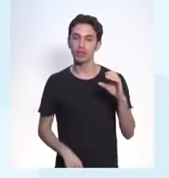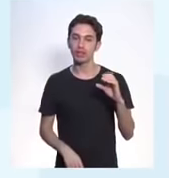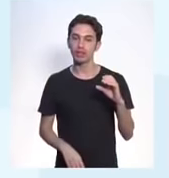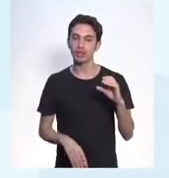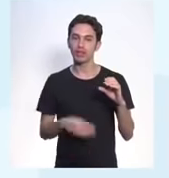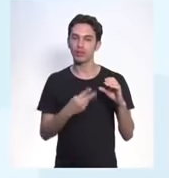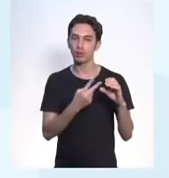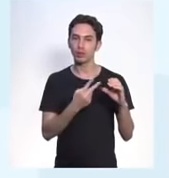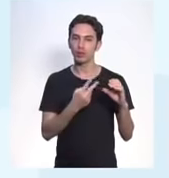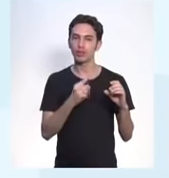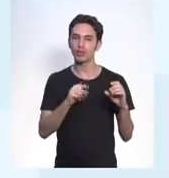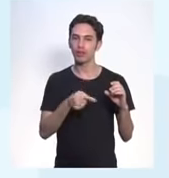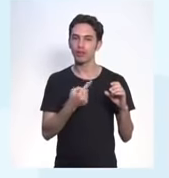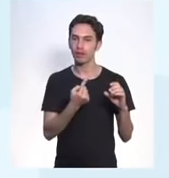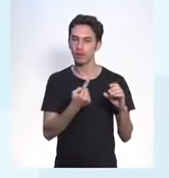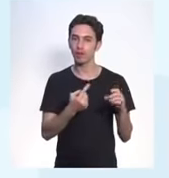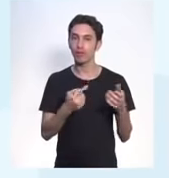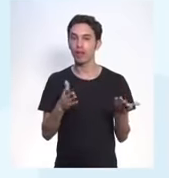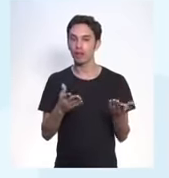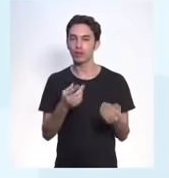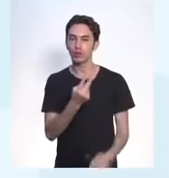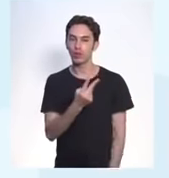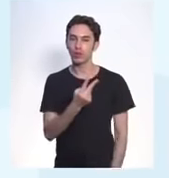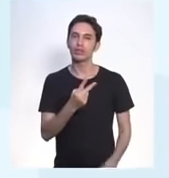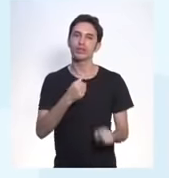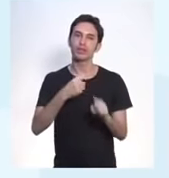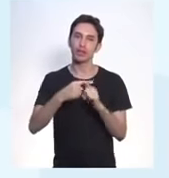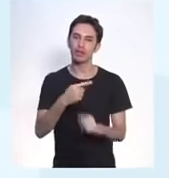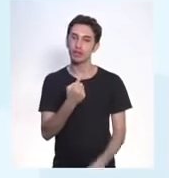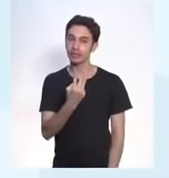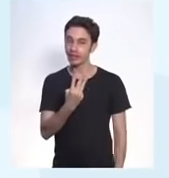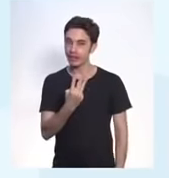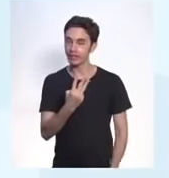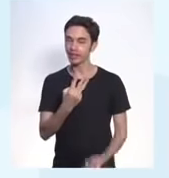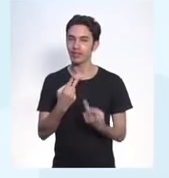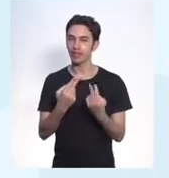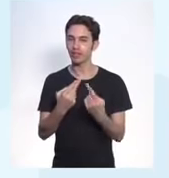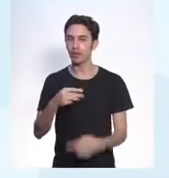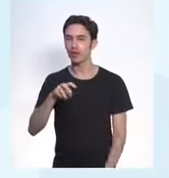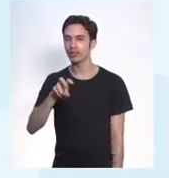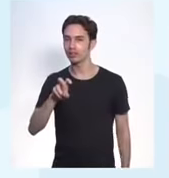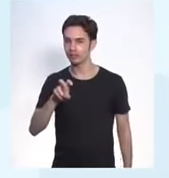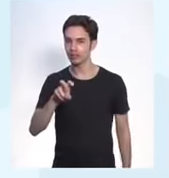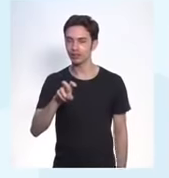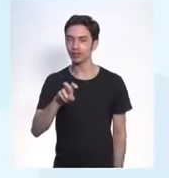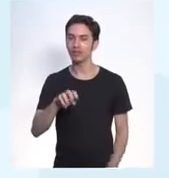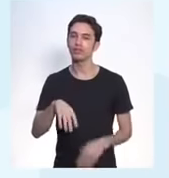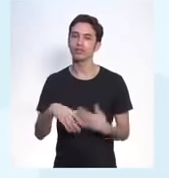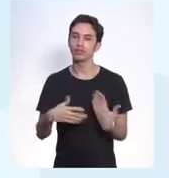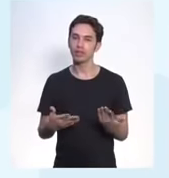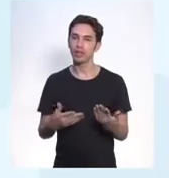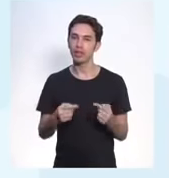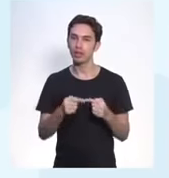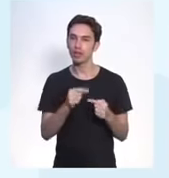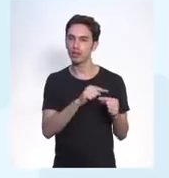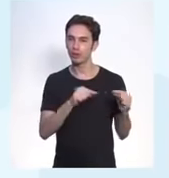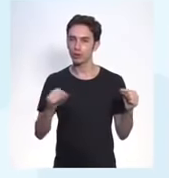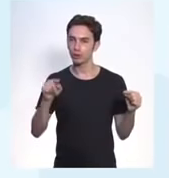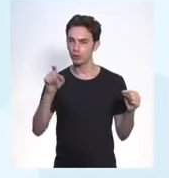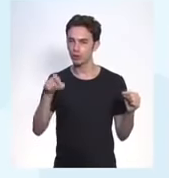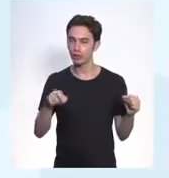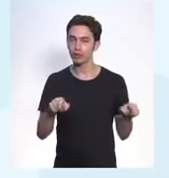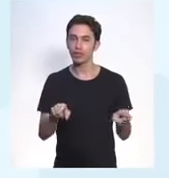três ao dois Como falei para vocês anteriormente não é três ao valor de x a justiça